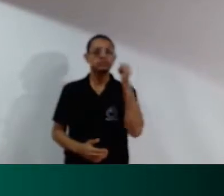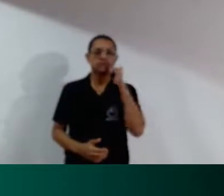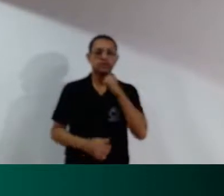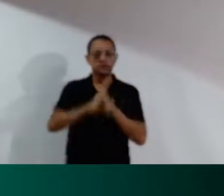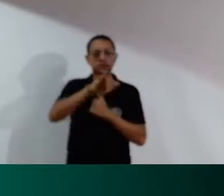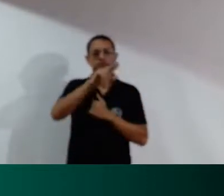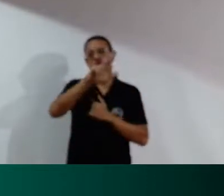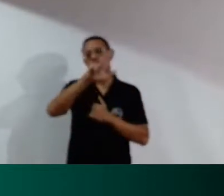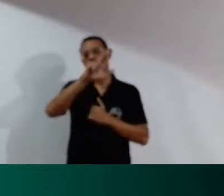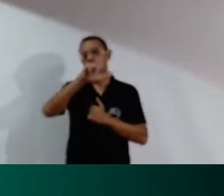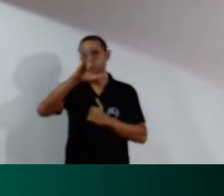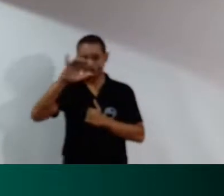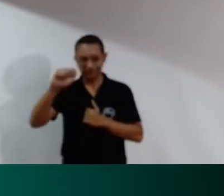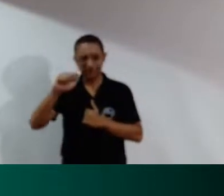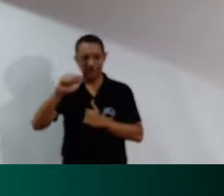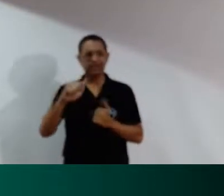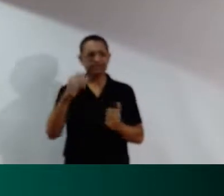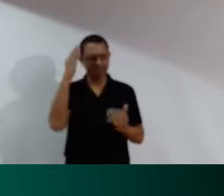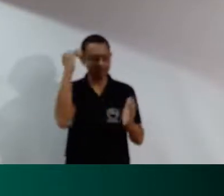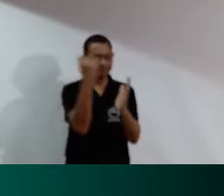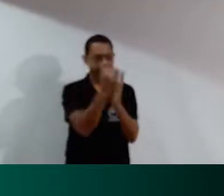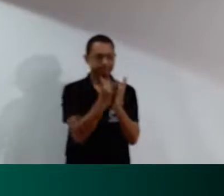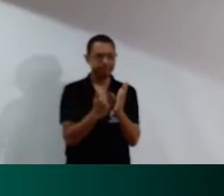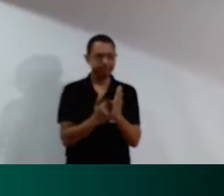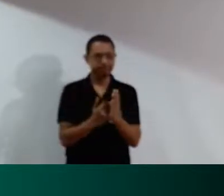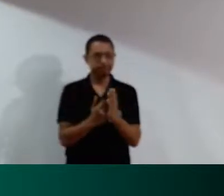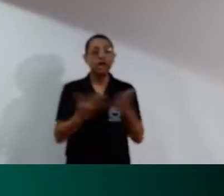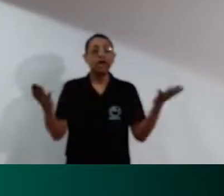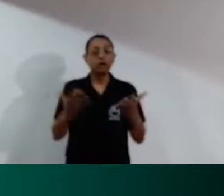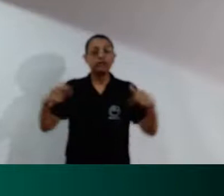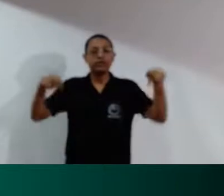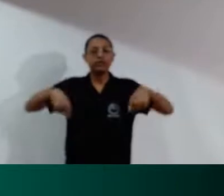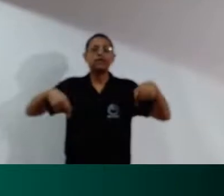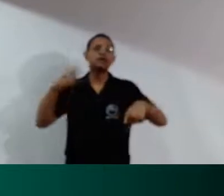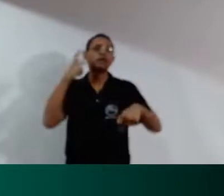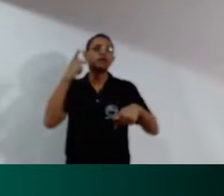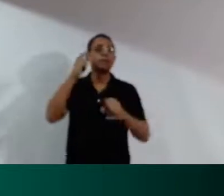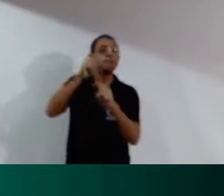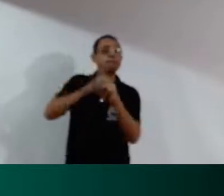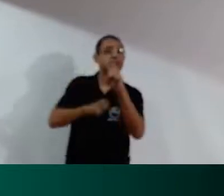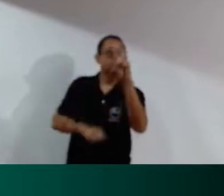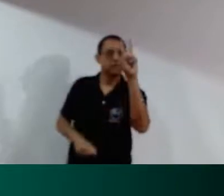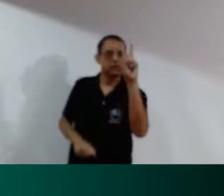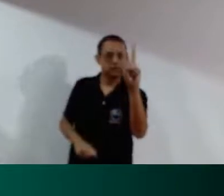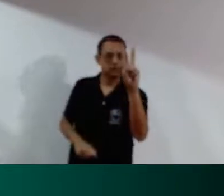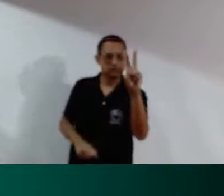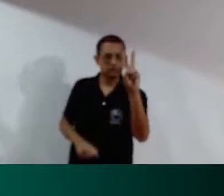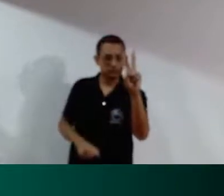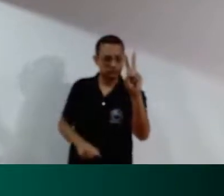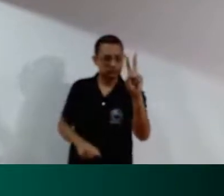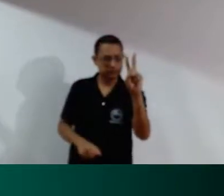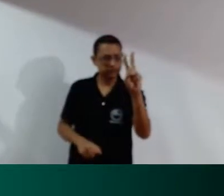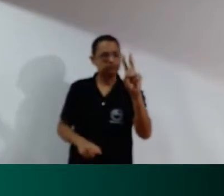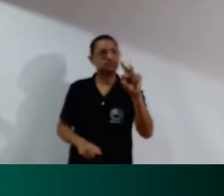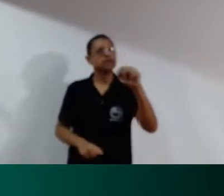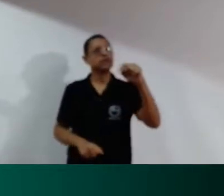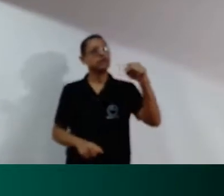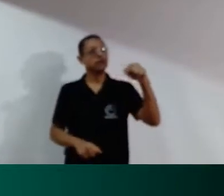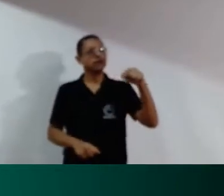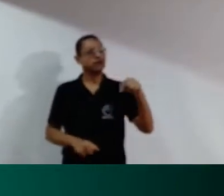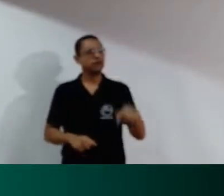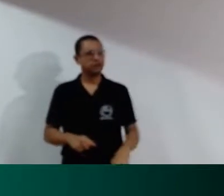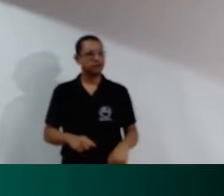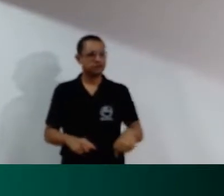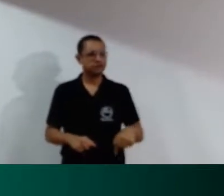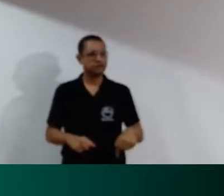né mas hoje em Fortaleza nós entregamos em dois meses de funcionamento é